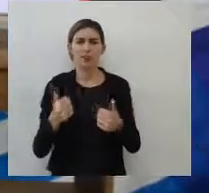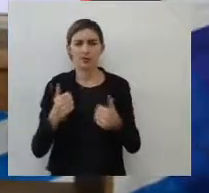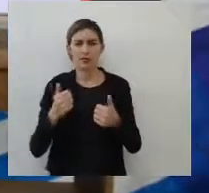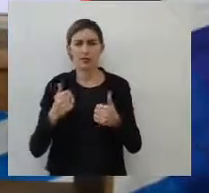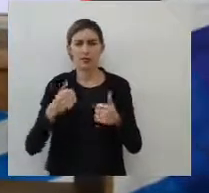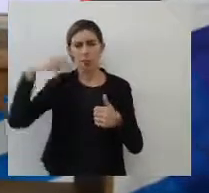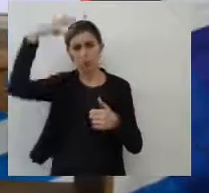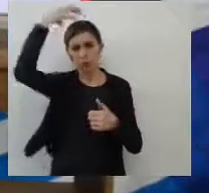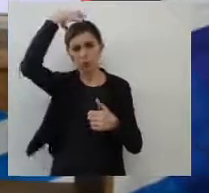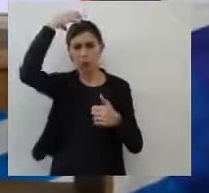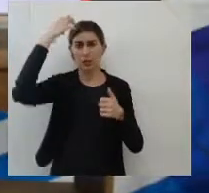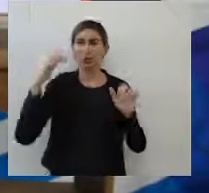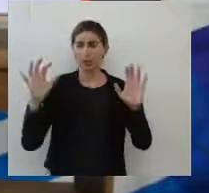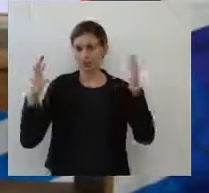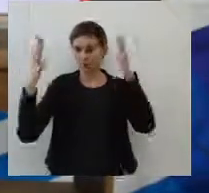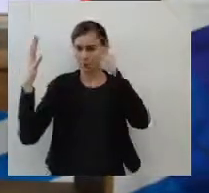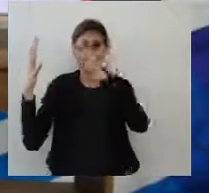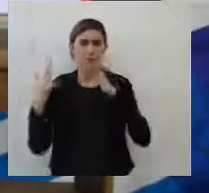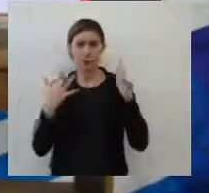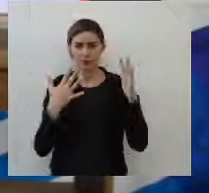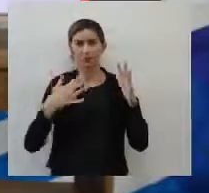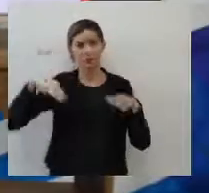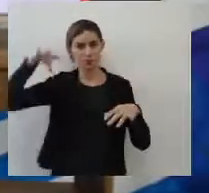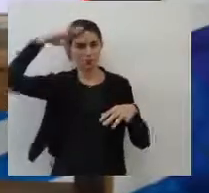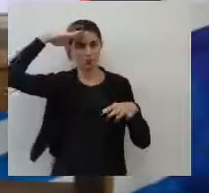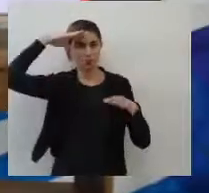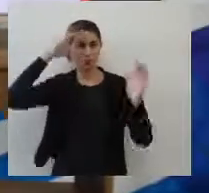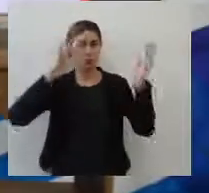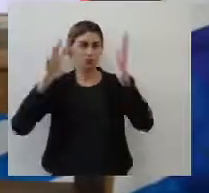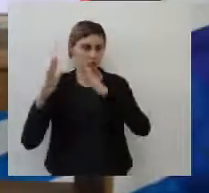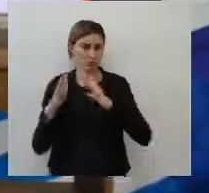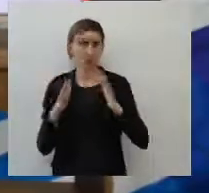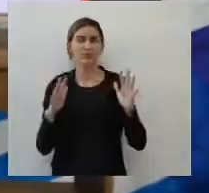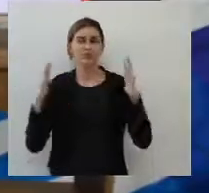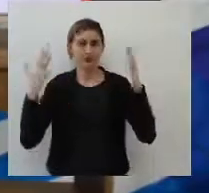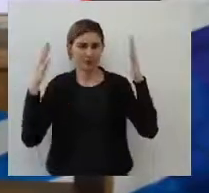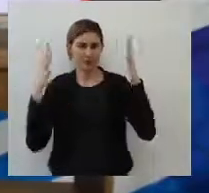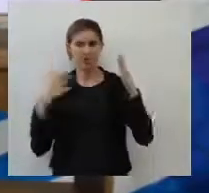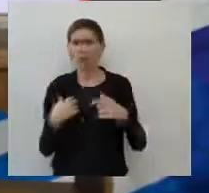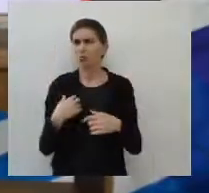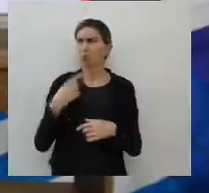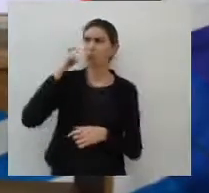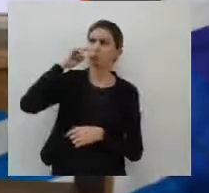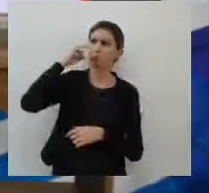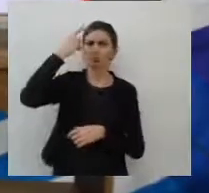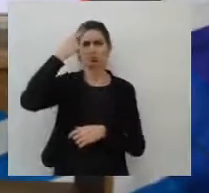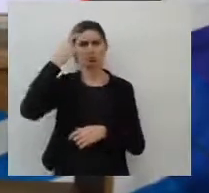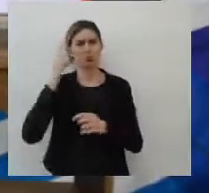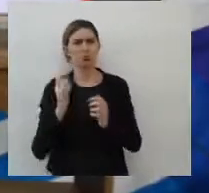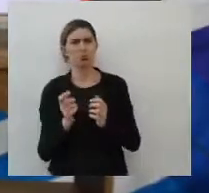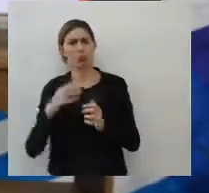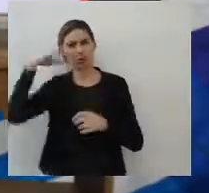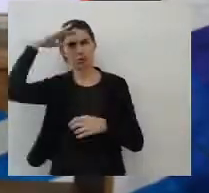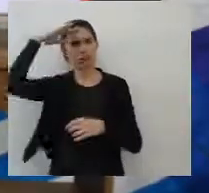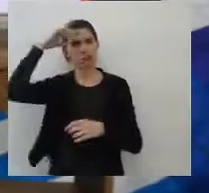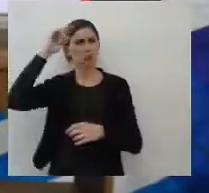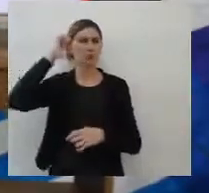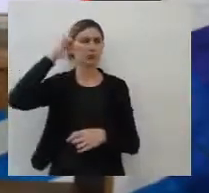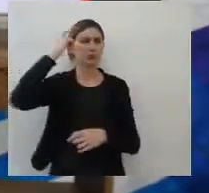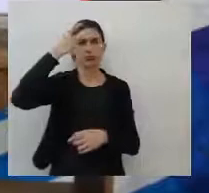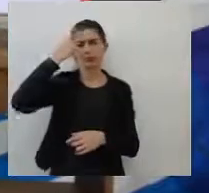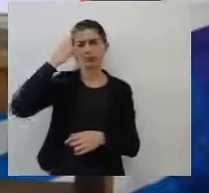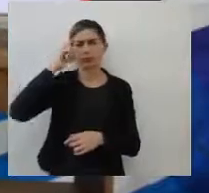viva a monarquia e viva o exército. Os homens ficaram na dúvida. Em